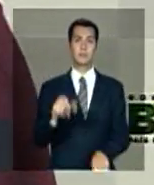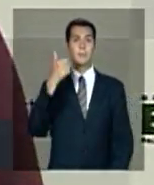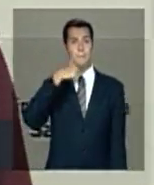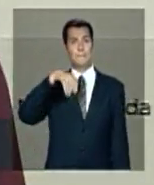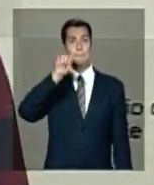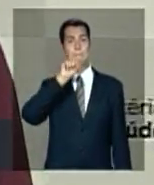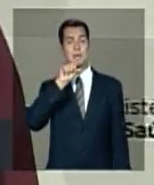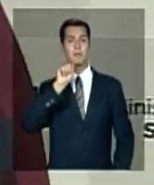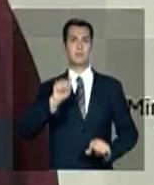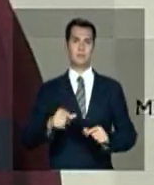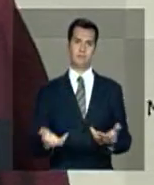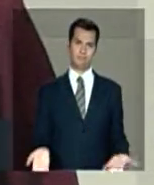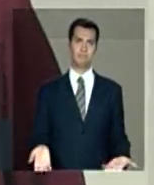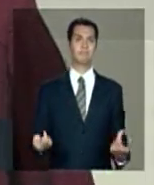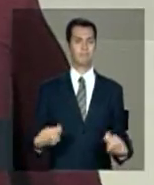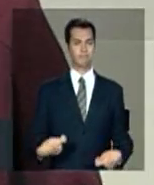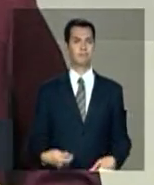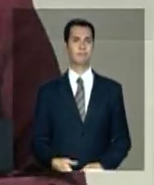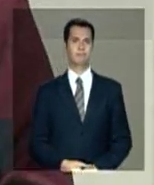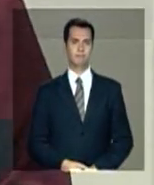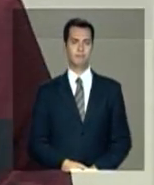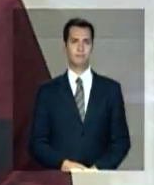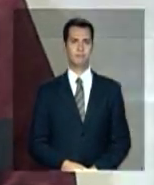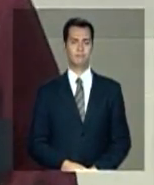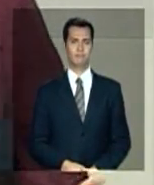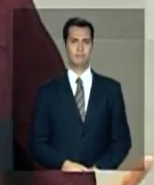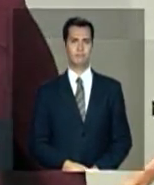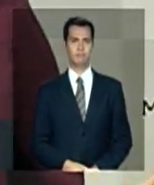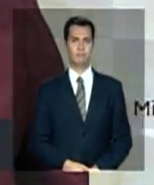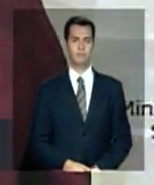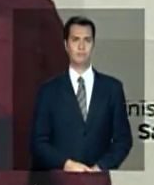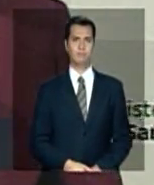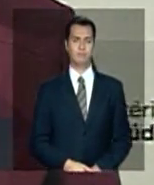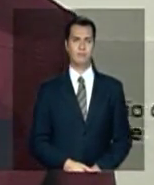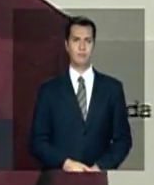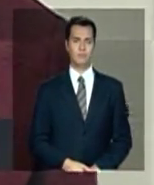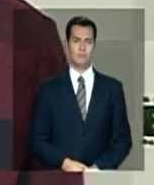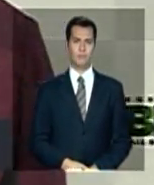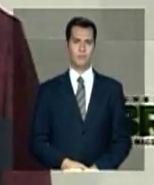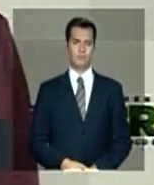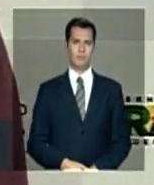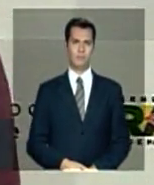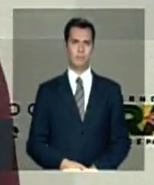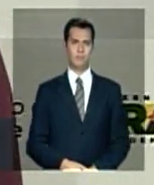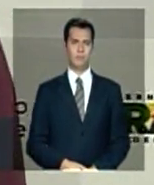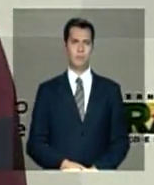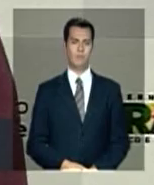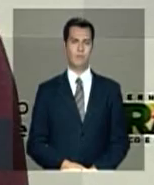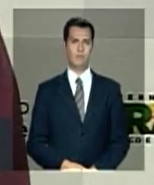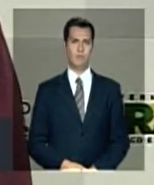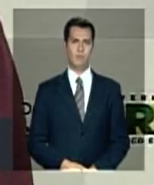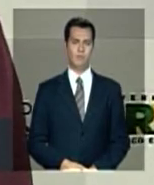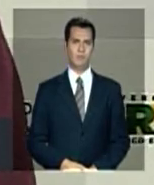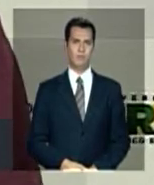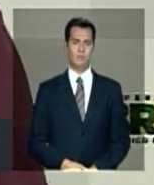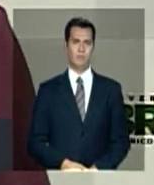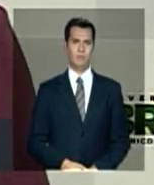Crianças E aí não vai nenhum ela adiantar nenhuma